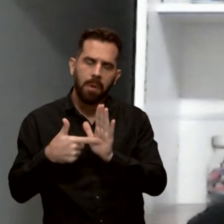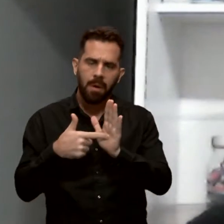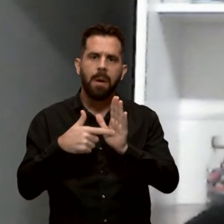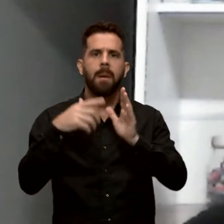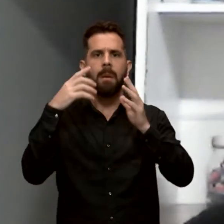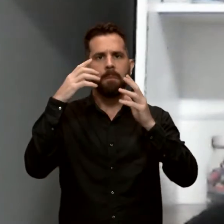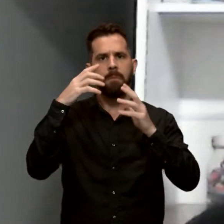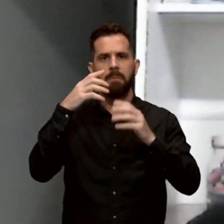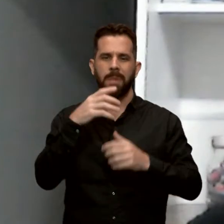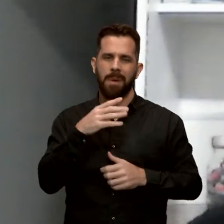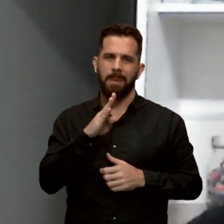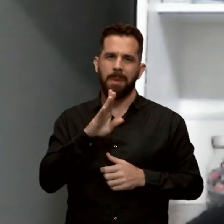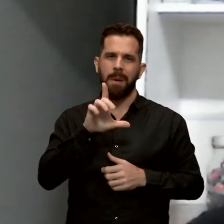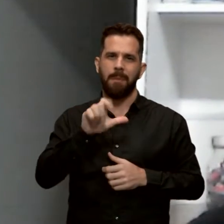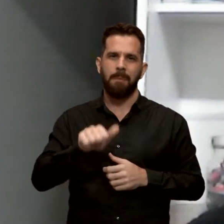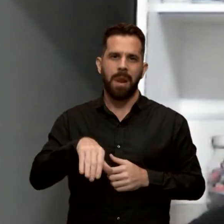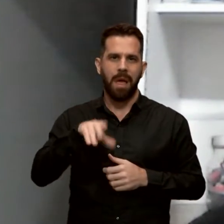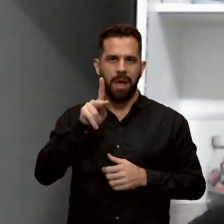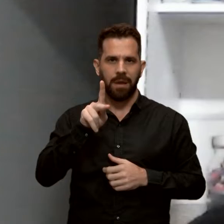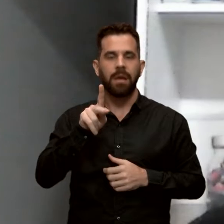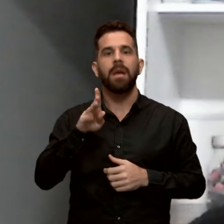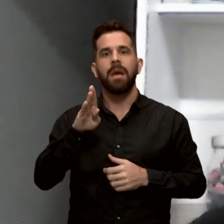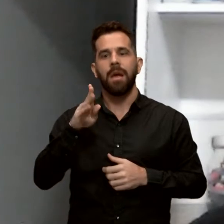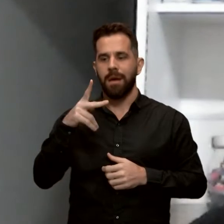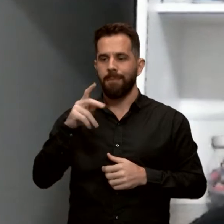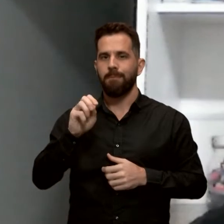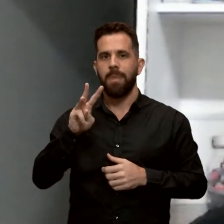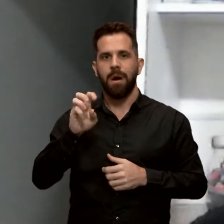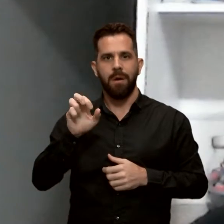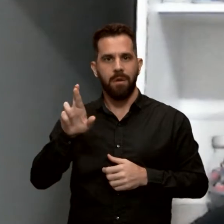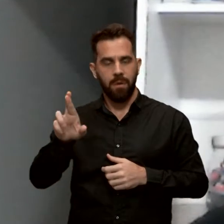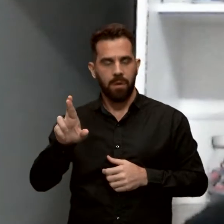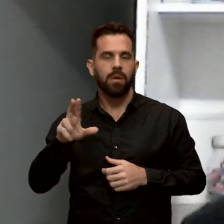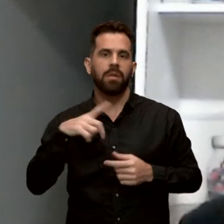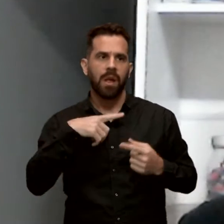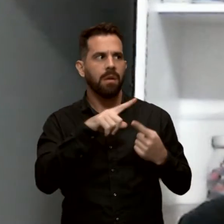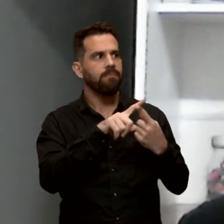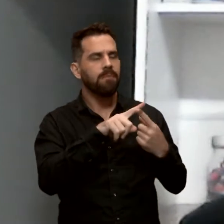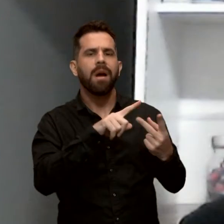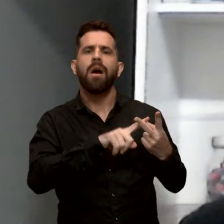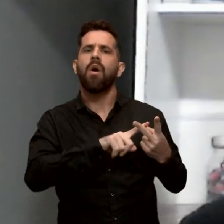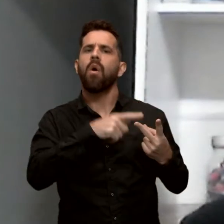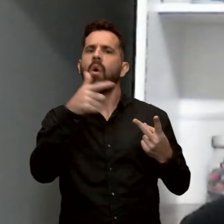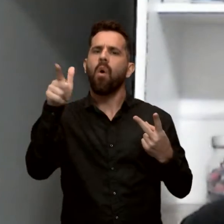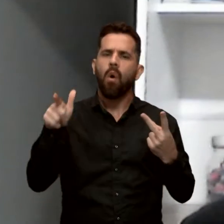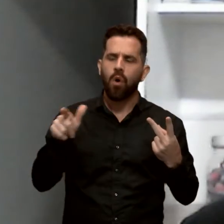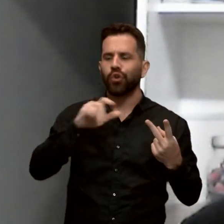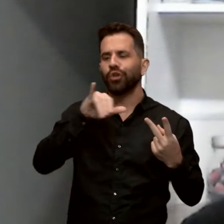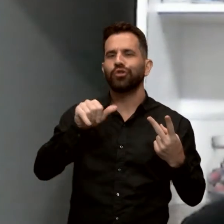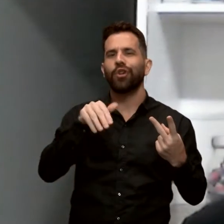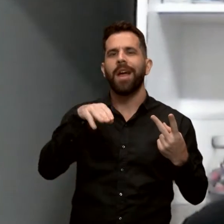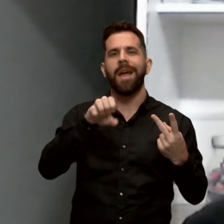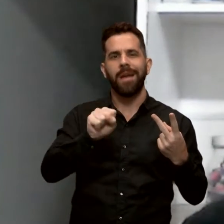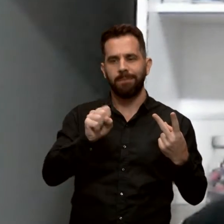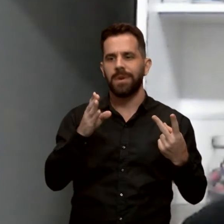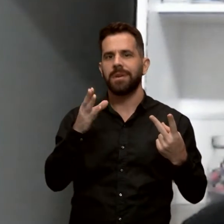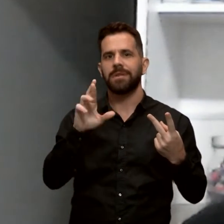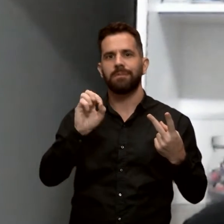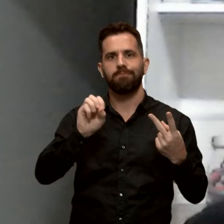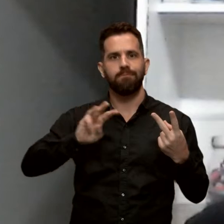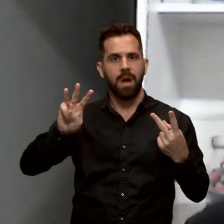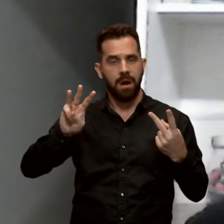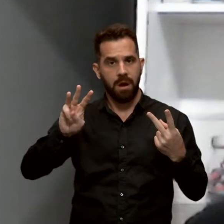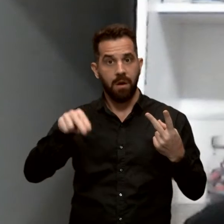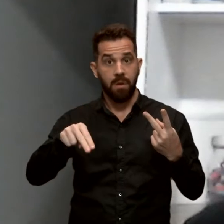influenciados tanto por artistas do soul norte-americano, como James Brown, quanto pelos pensamentos da época,